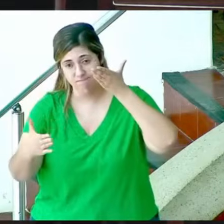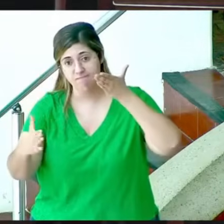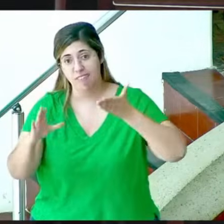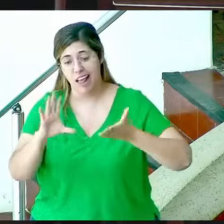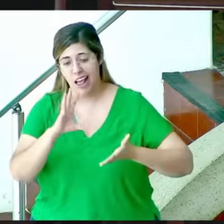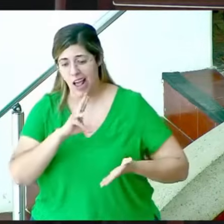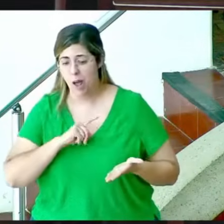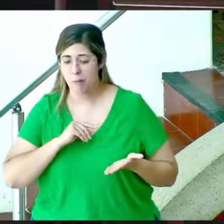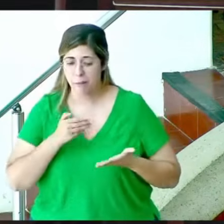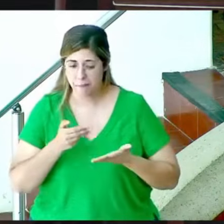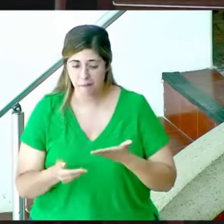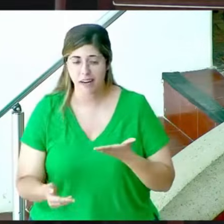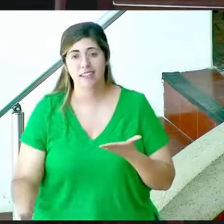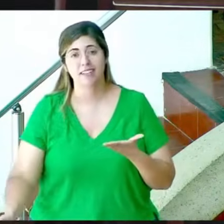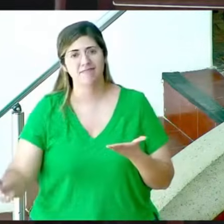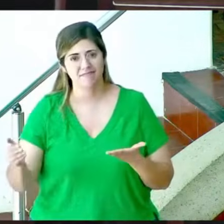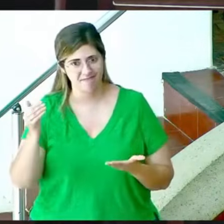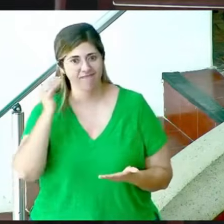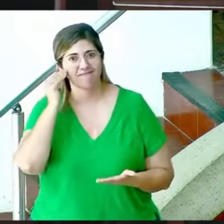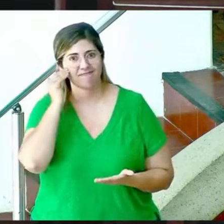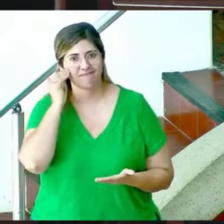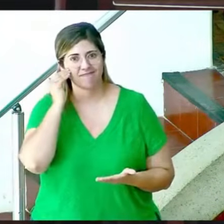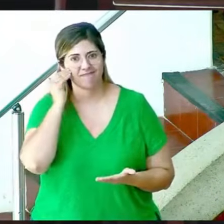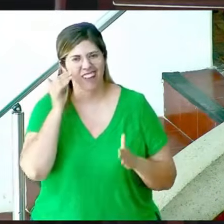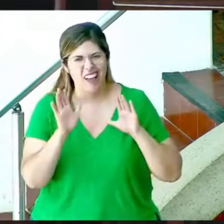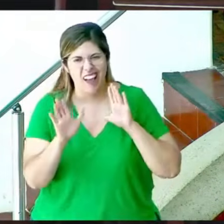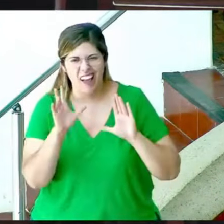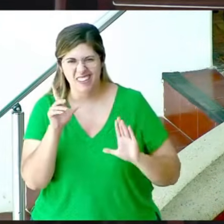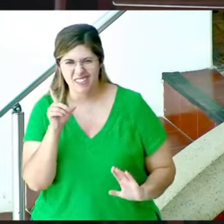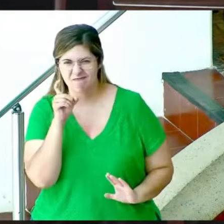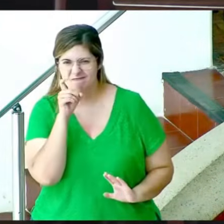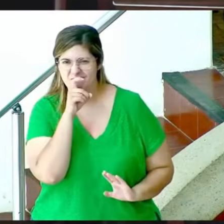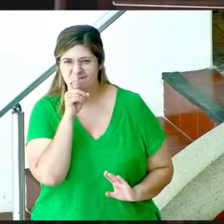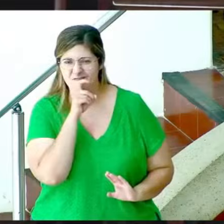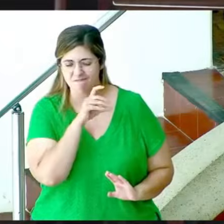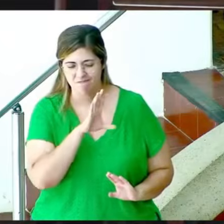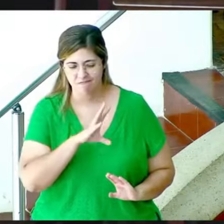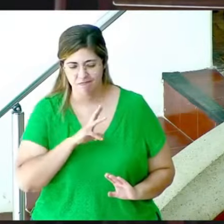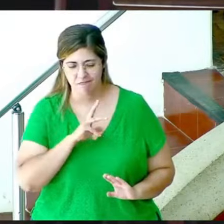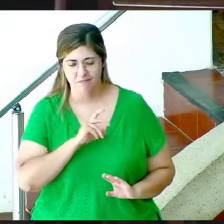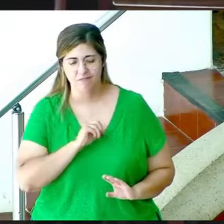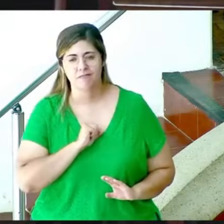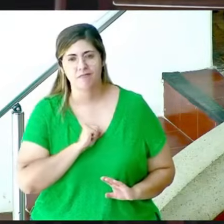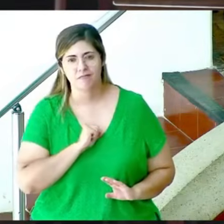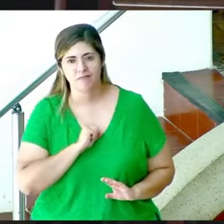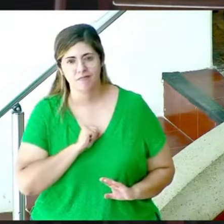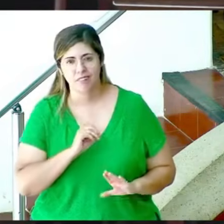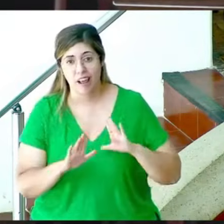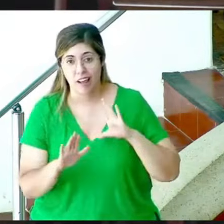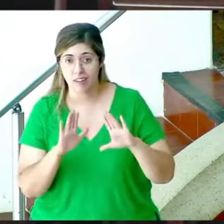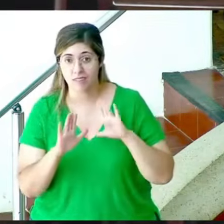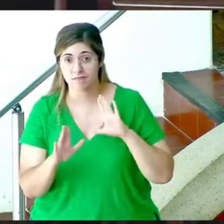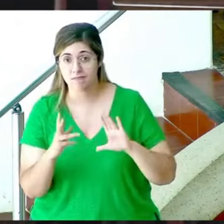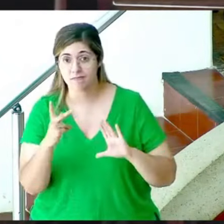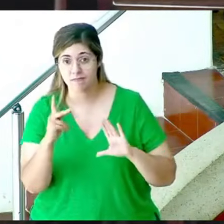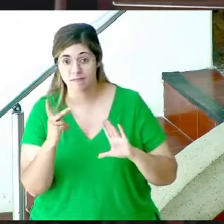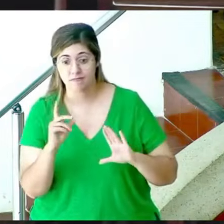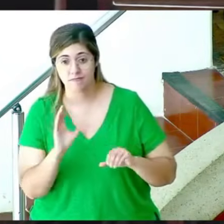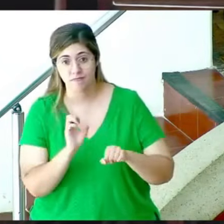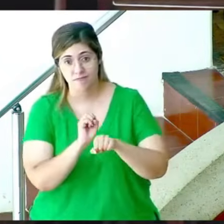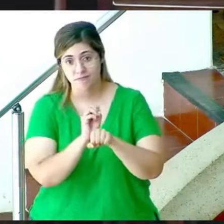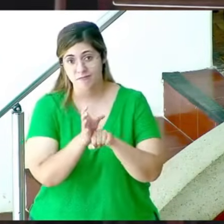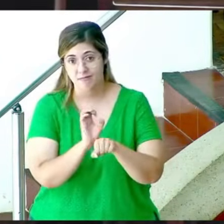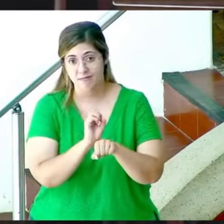porque nós não conseguimos amar de fachada, não conseguimos amar representativamente. Isso se ama no filme,